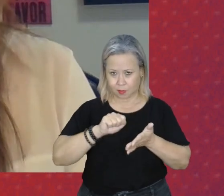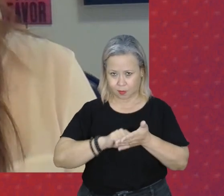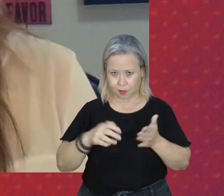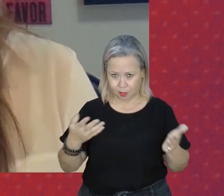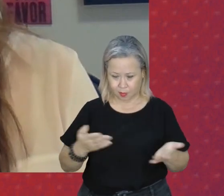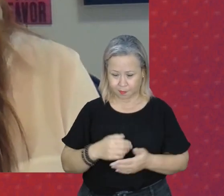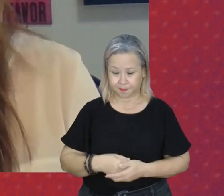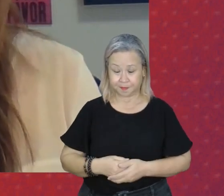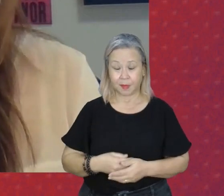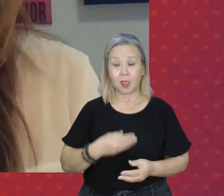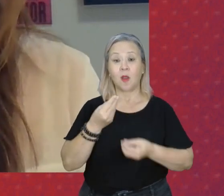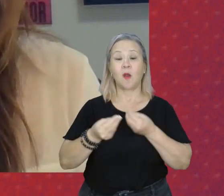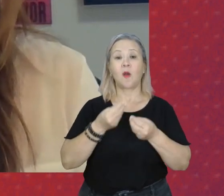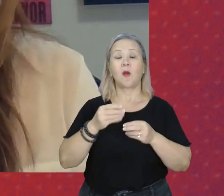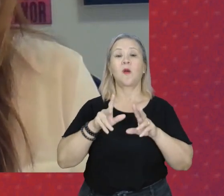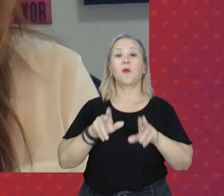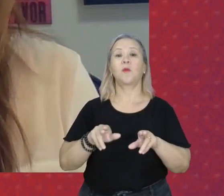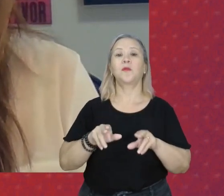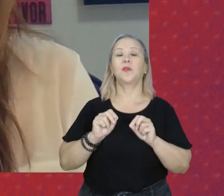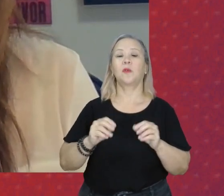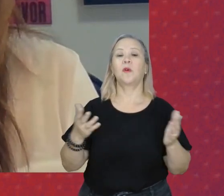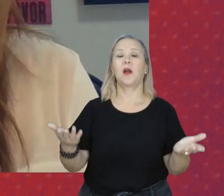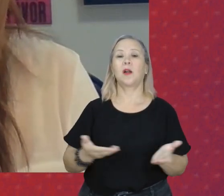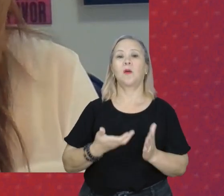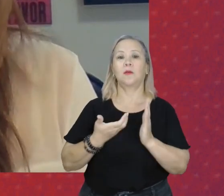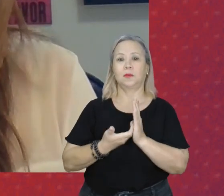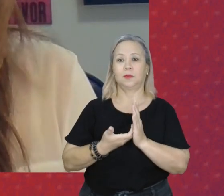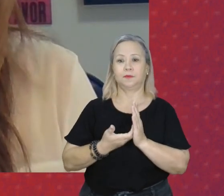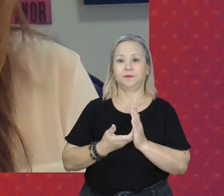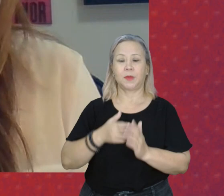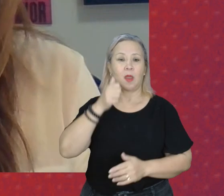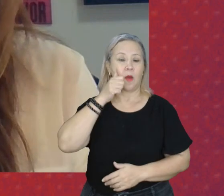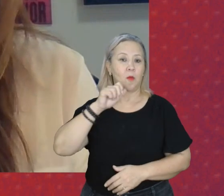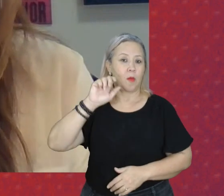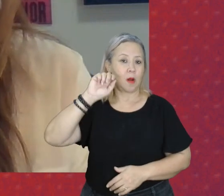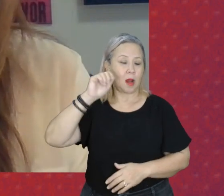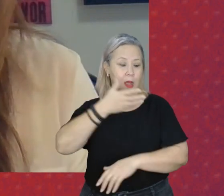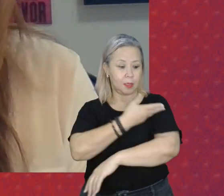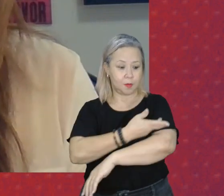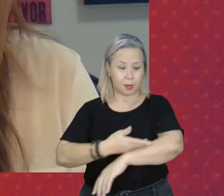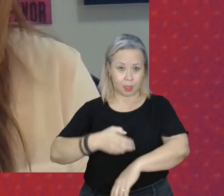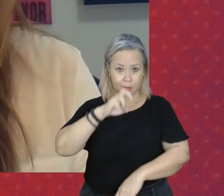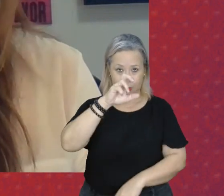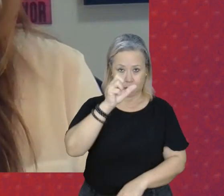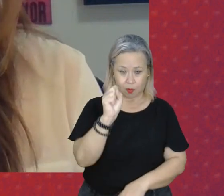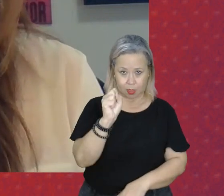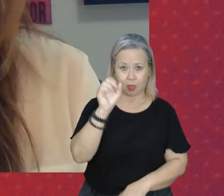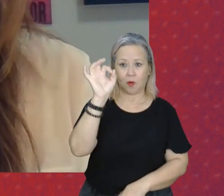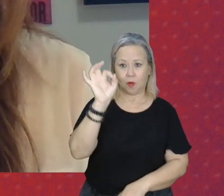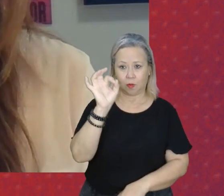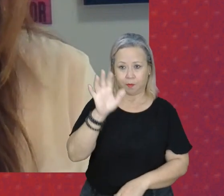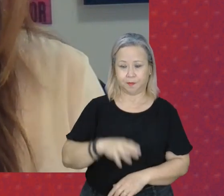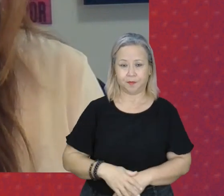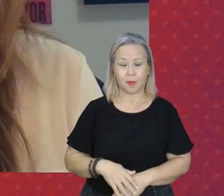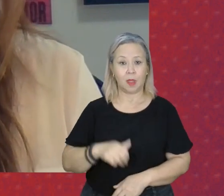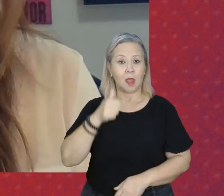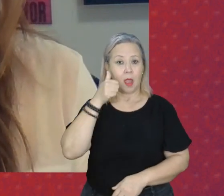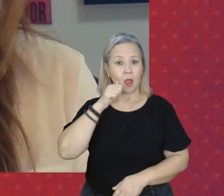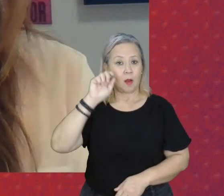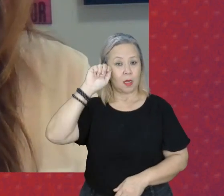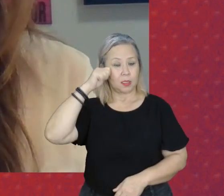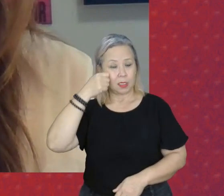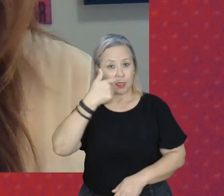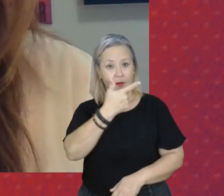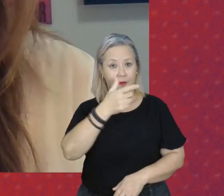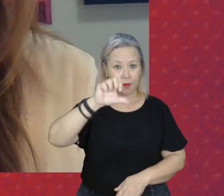na Câmara das Deputadas e dos Deputados? Mulheres brancas serão 58, mulheres negras 29